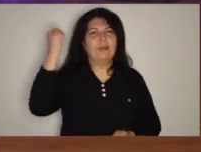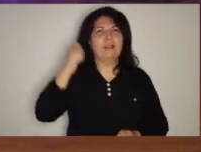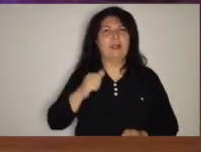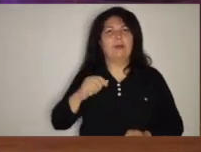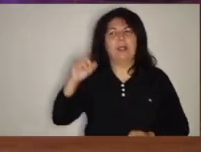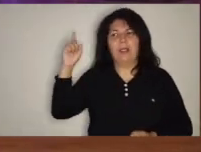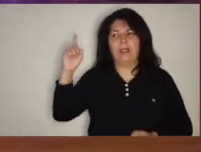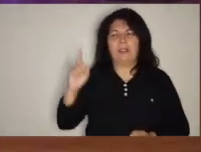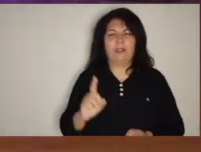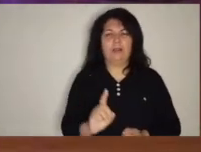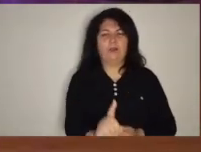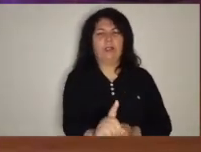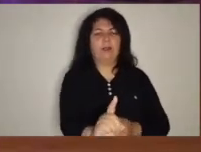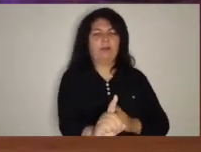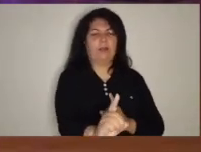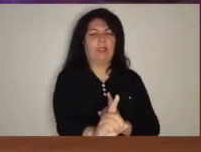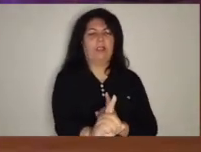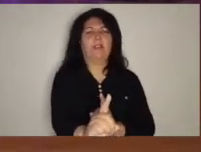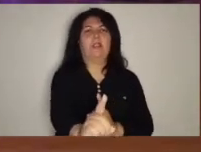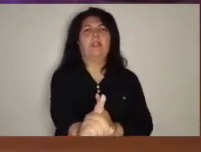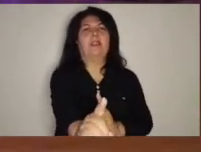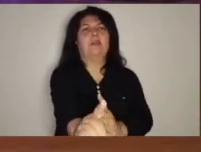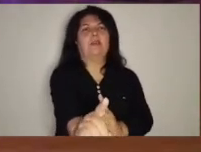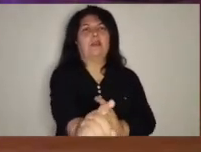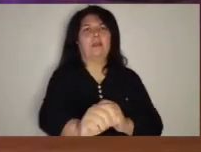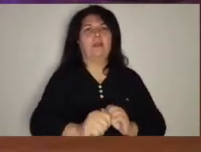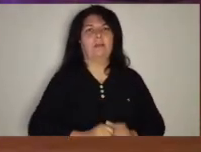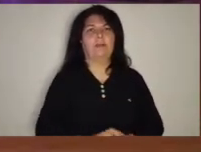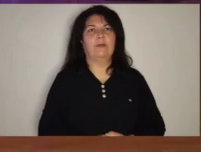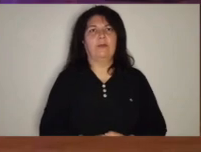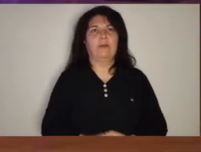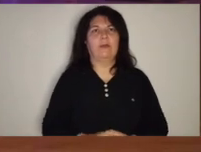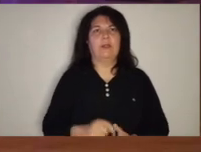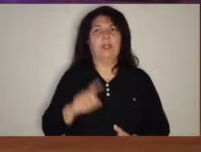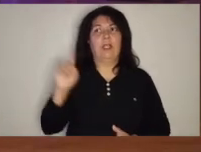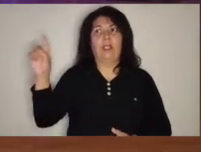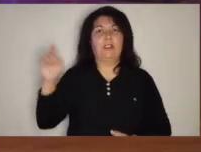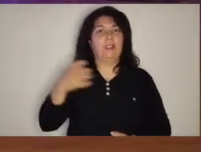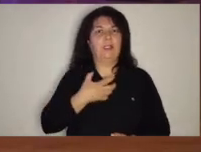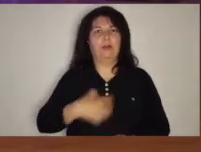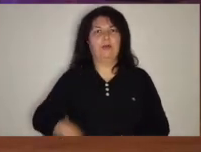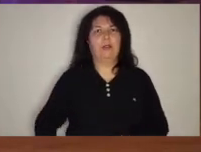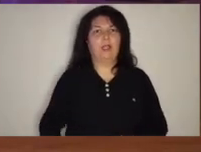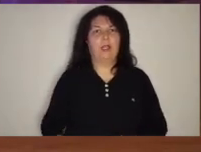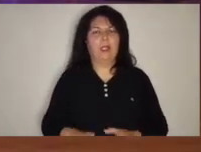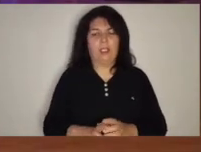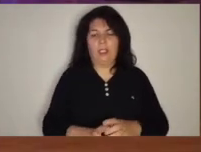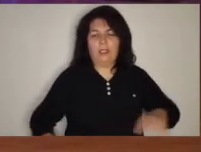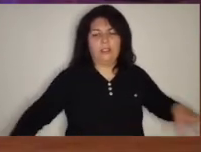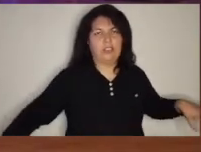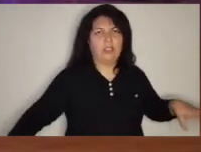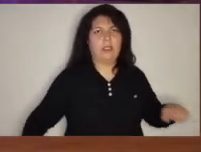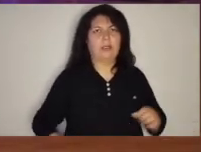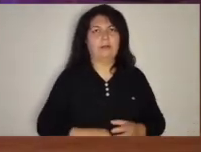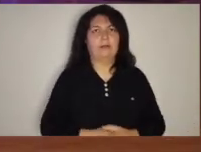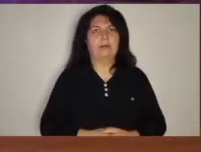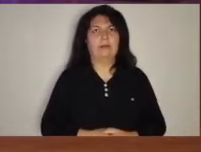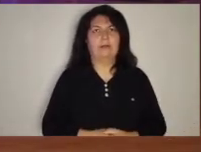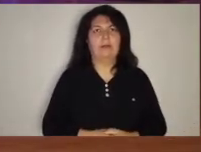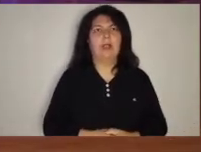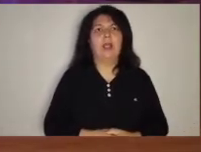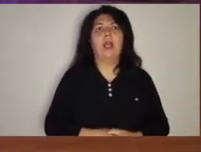alguma coisa, Deus vai na frente e vai desembaraçar todas as coisas. E se não é da vontade de Deus,